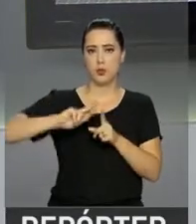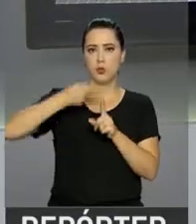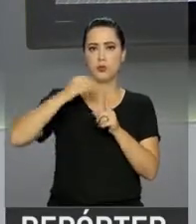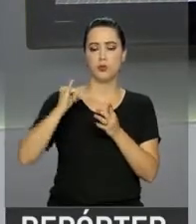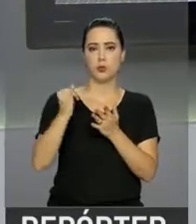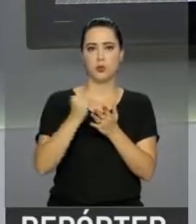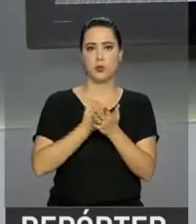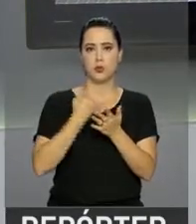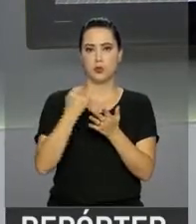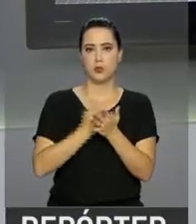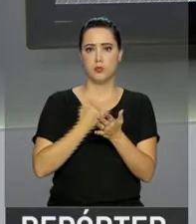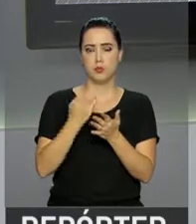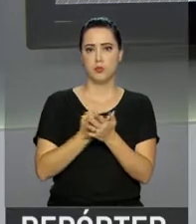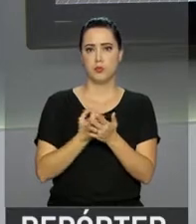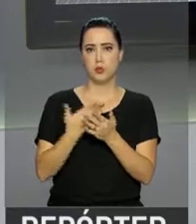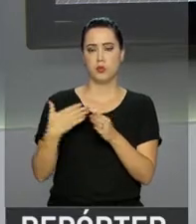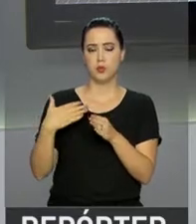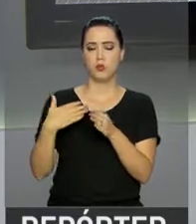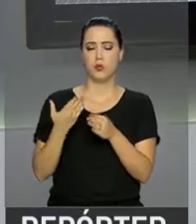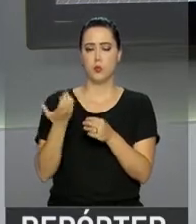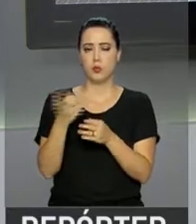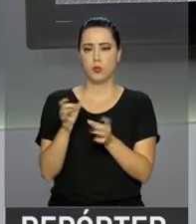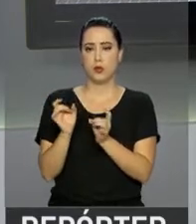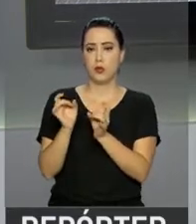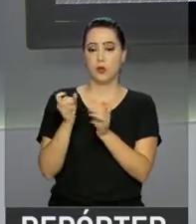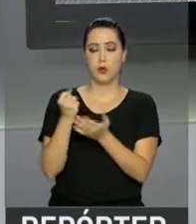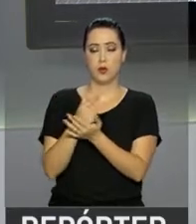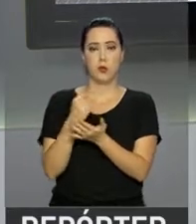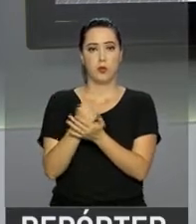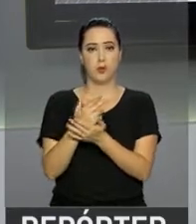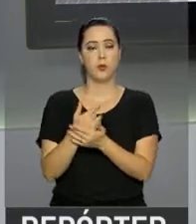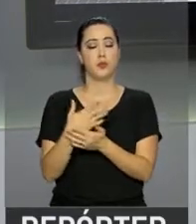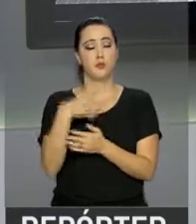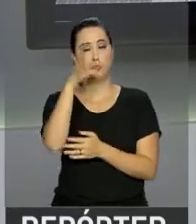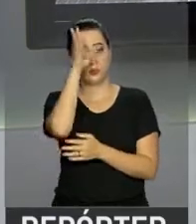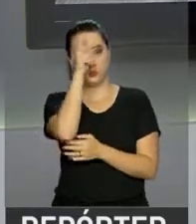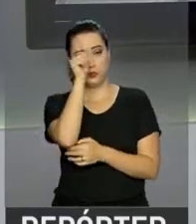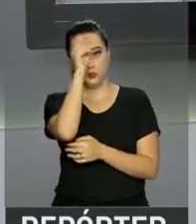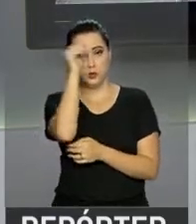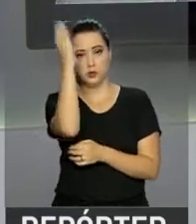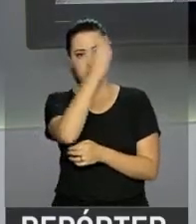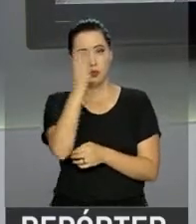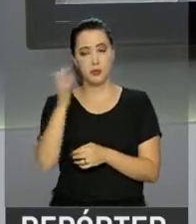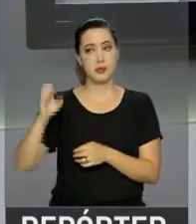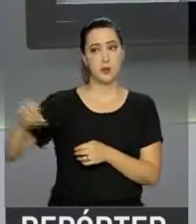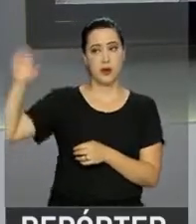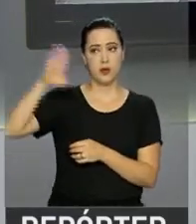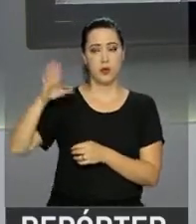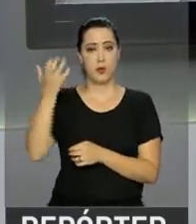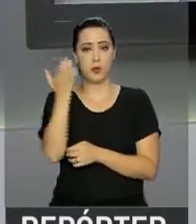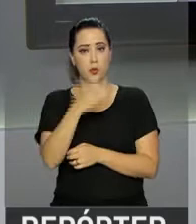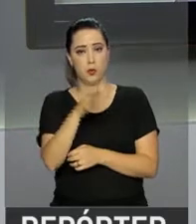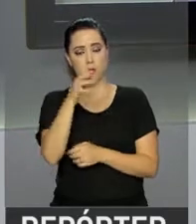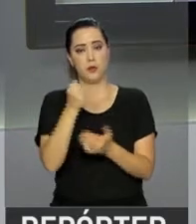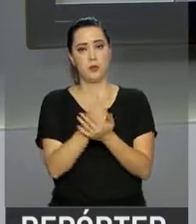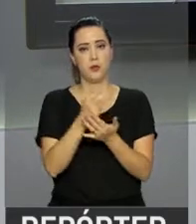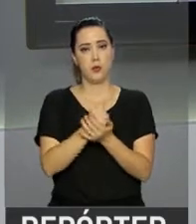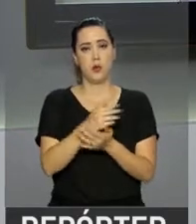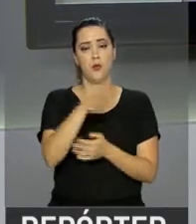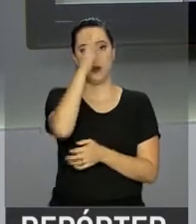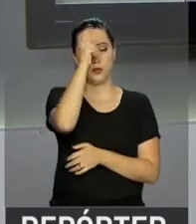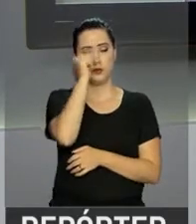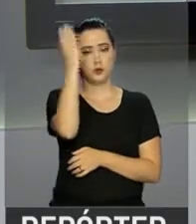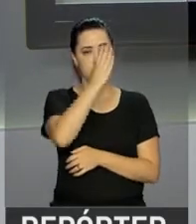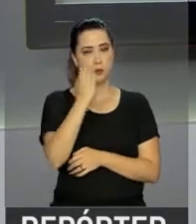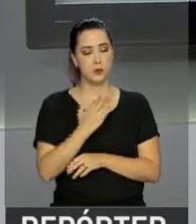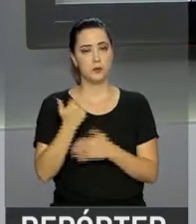união européia à carne de frango brasileira é uma longa história quem tem todos os detalhes para a gente nesse caso é o repórter paulo la sálvia